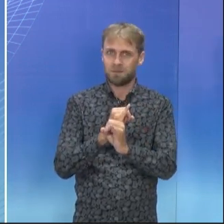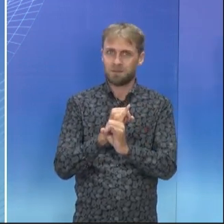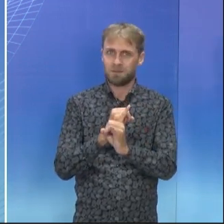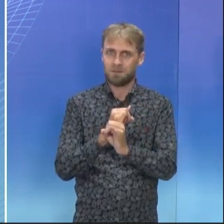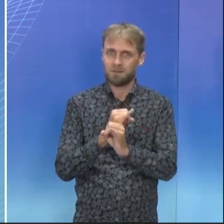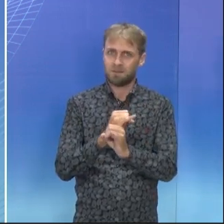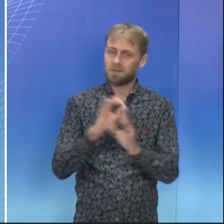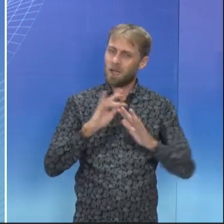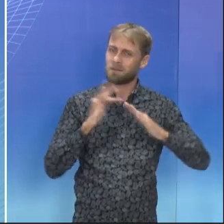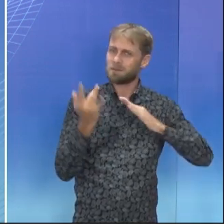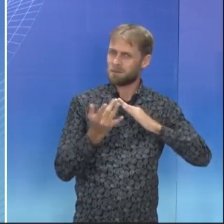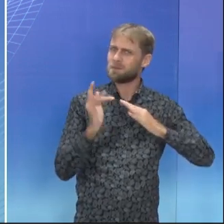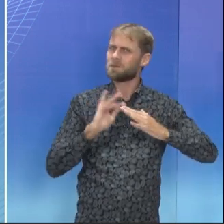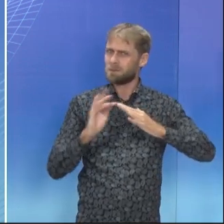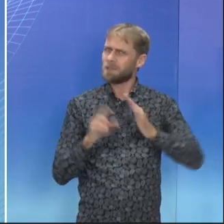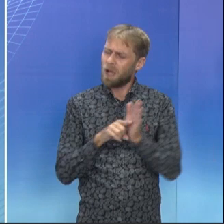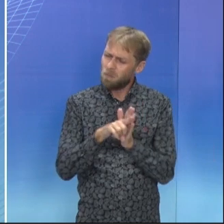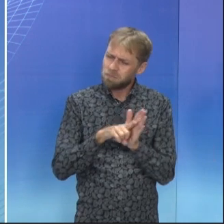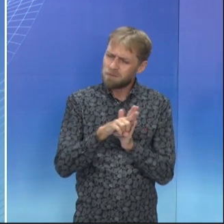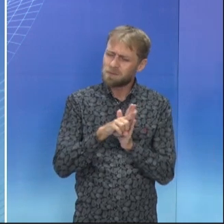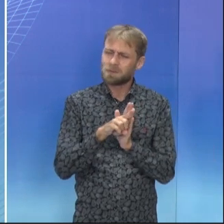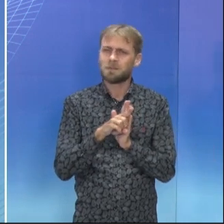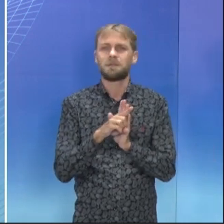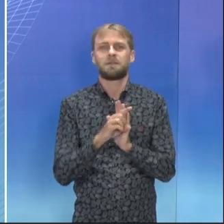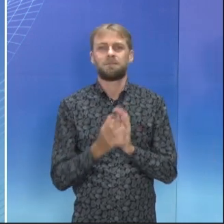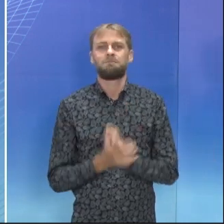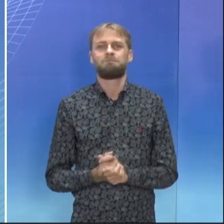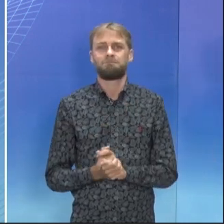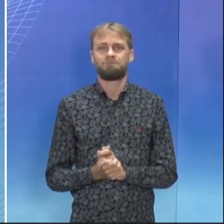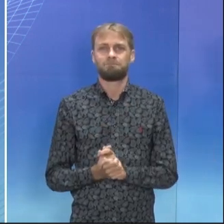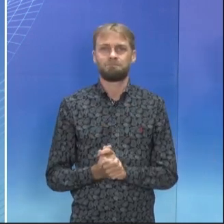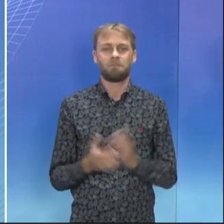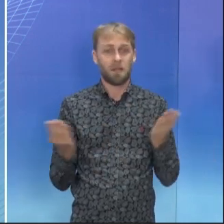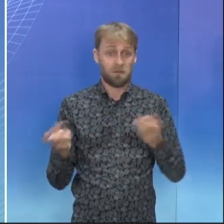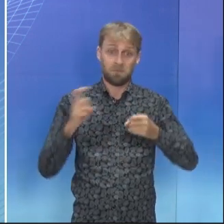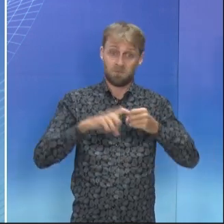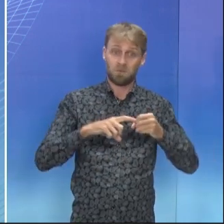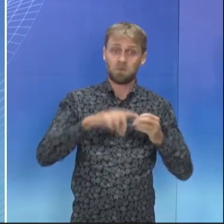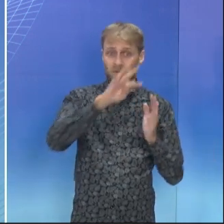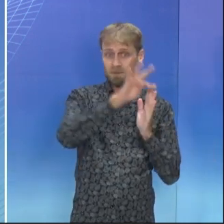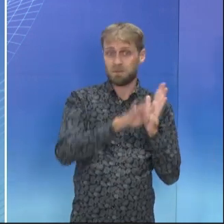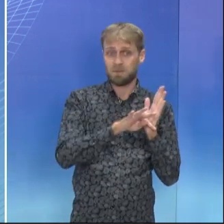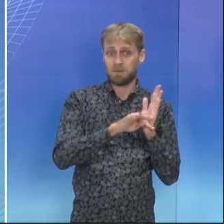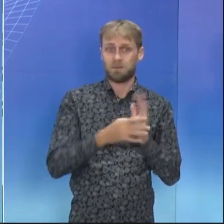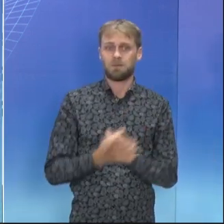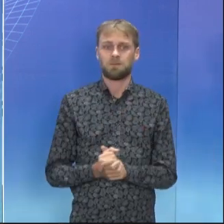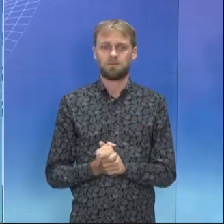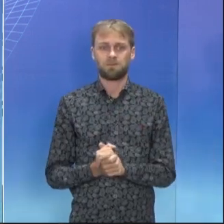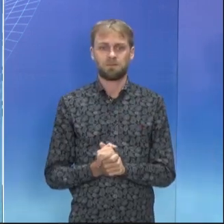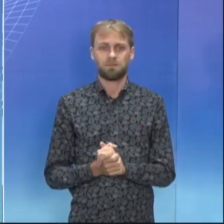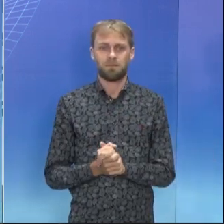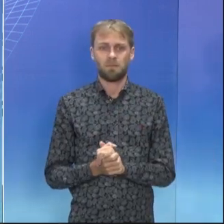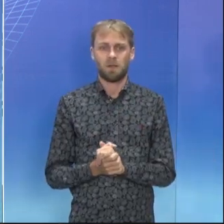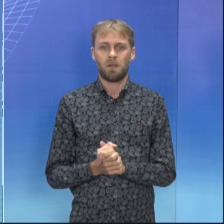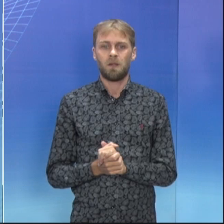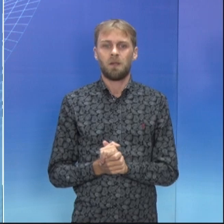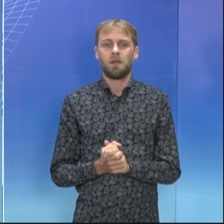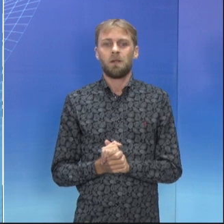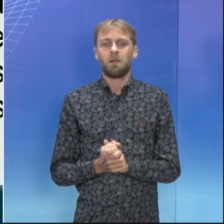nos sites, enfim, nas redes sociais de vocês, se tem algo nesse sentido. Então, agora vamos voltar para o texto.